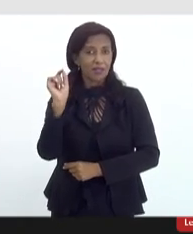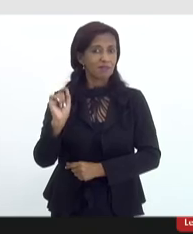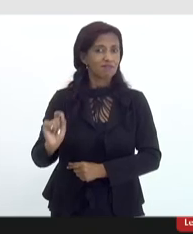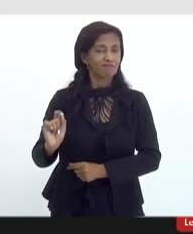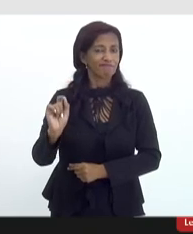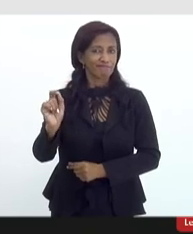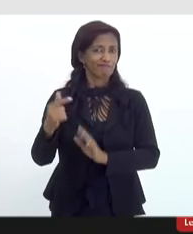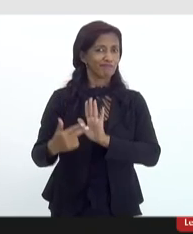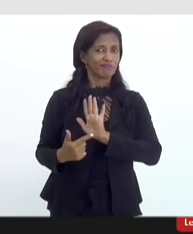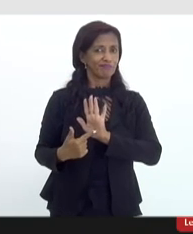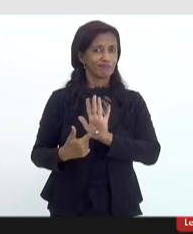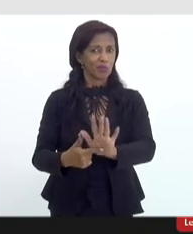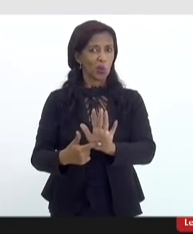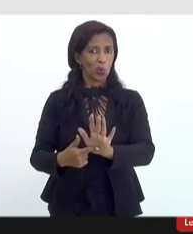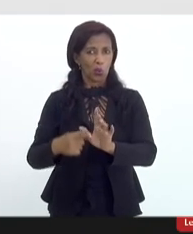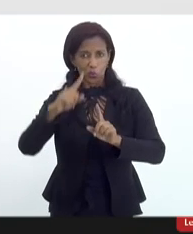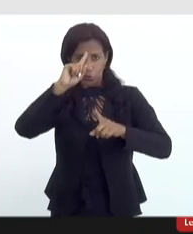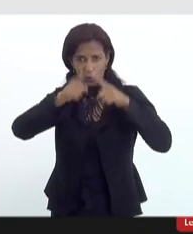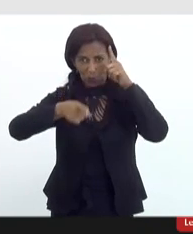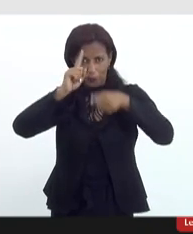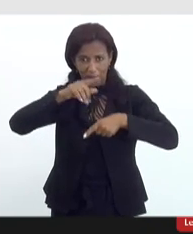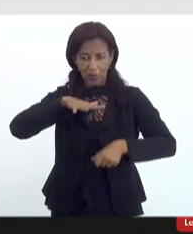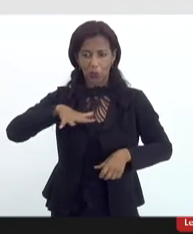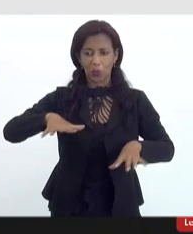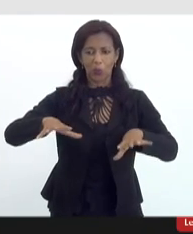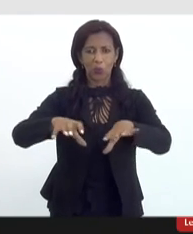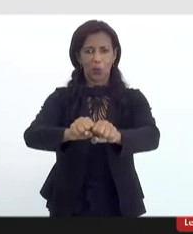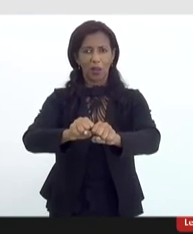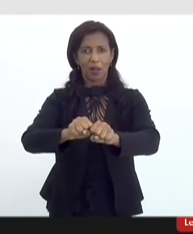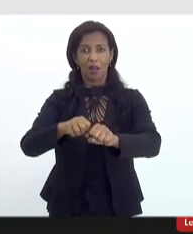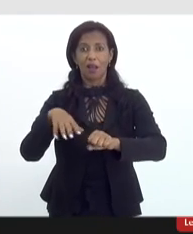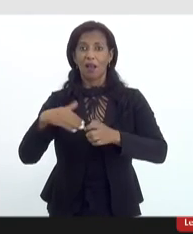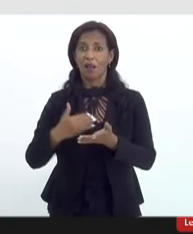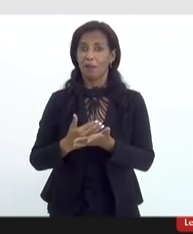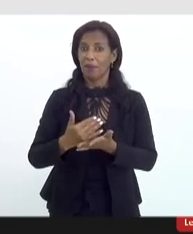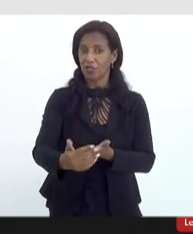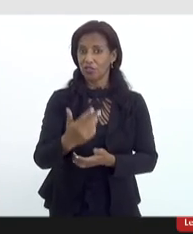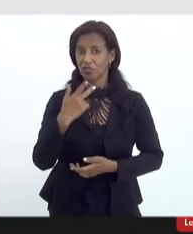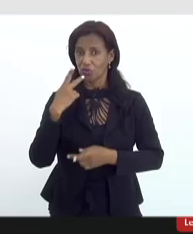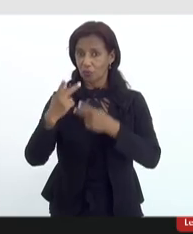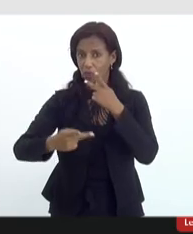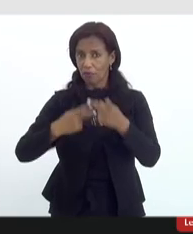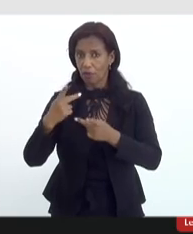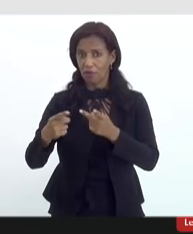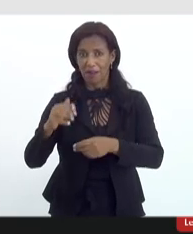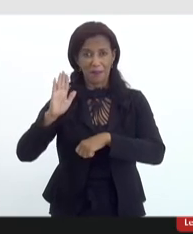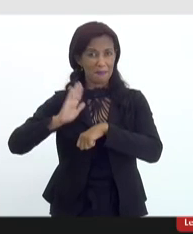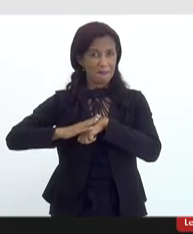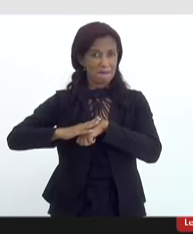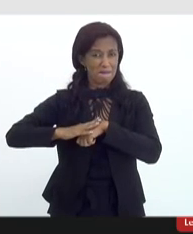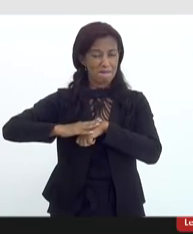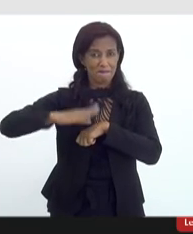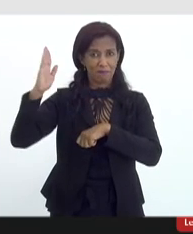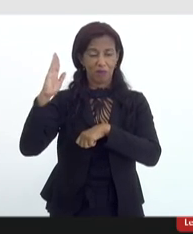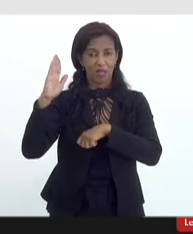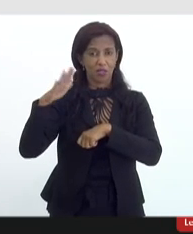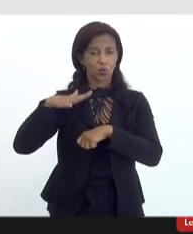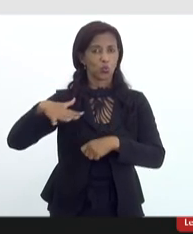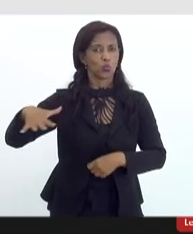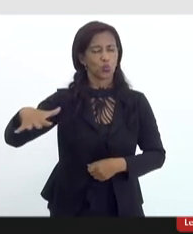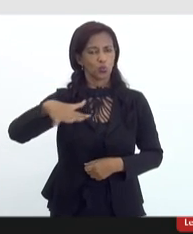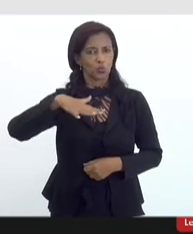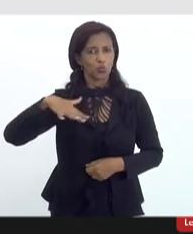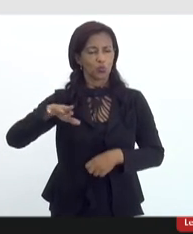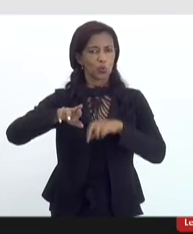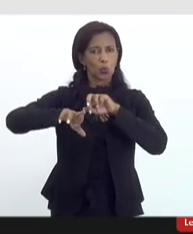que está mostrando um certo domínio territorial a partir dessa narrativa religiosa, mas isso é muito mais difuso no campo, né?